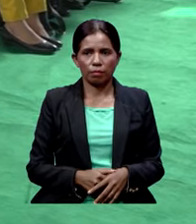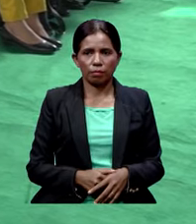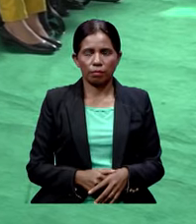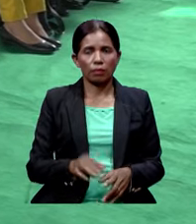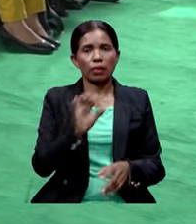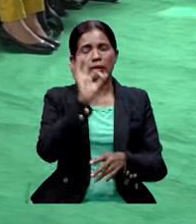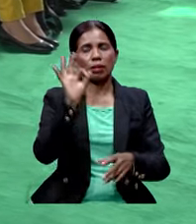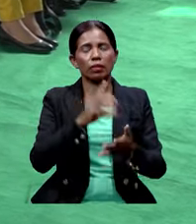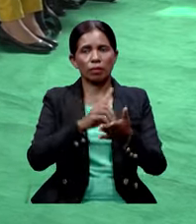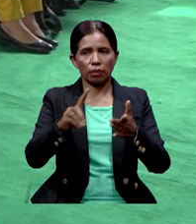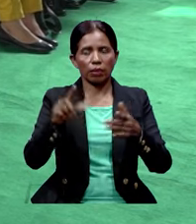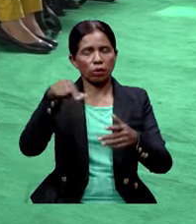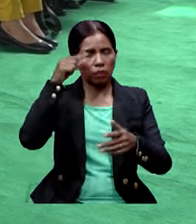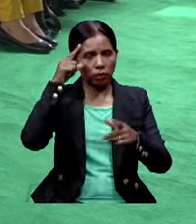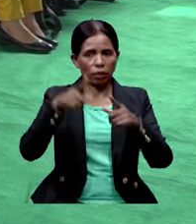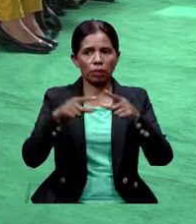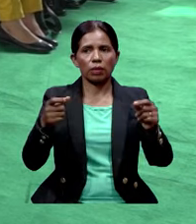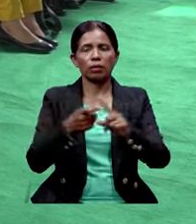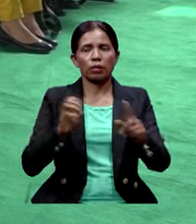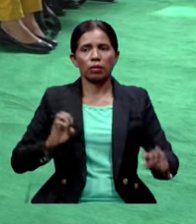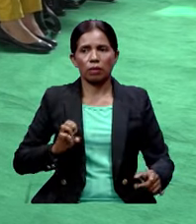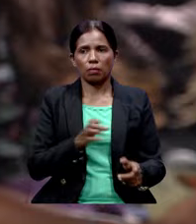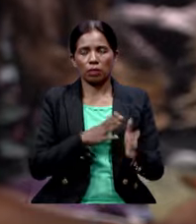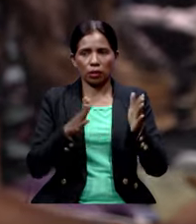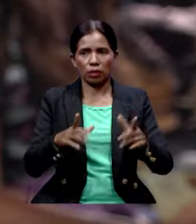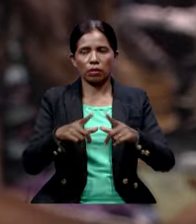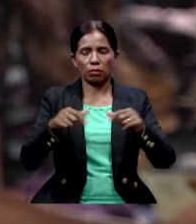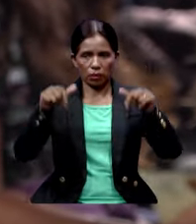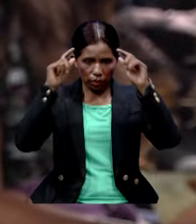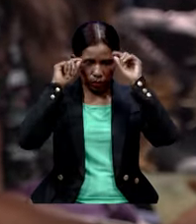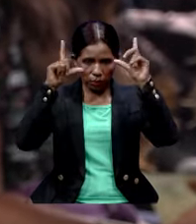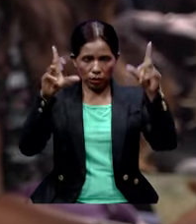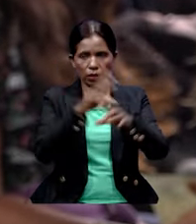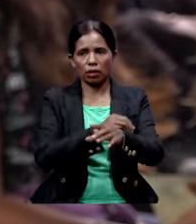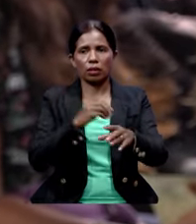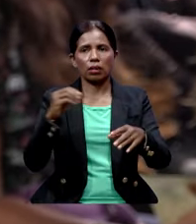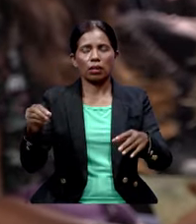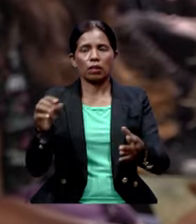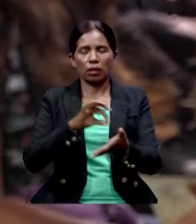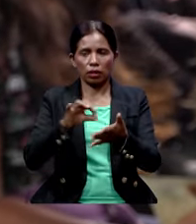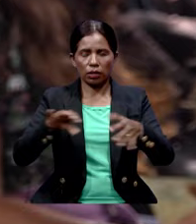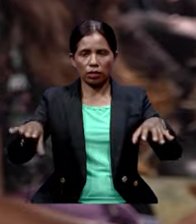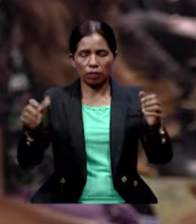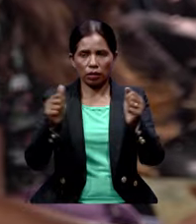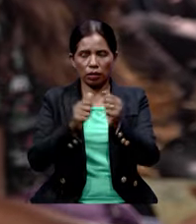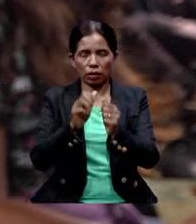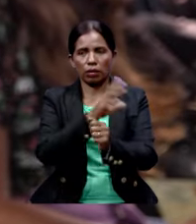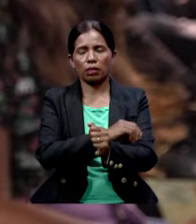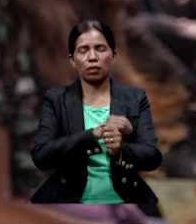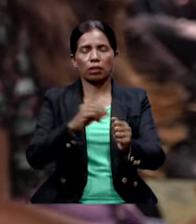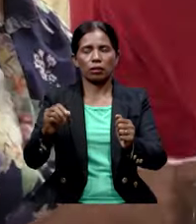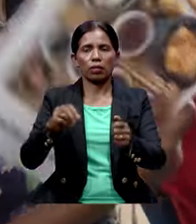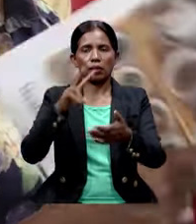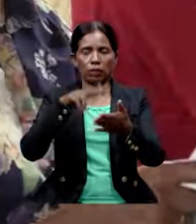Sexta semana, né, governo do Japão, Lihusi embaixador do Japão e Timor-Leste, Tetsuya Kimura, assina acordo com a gestora Sala Leitura